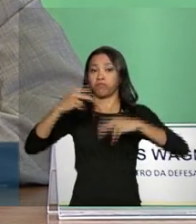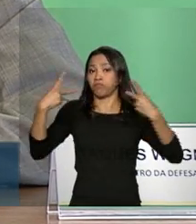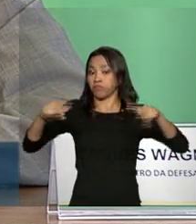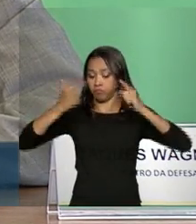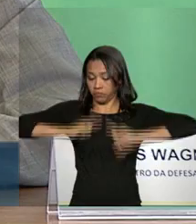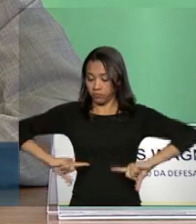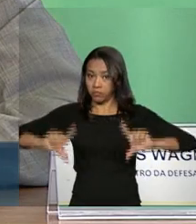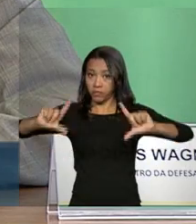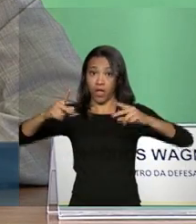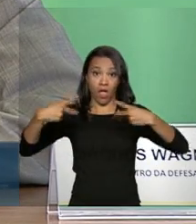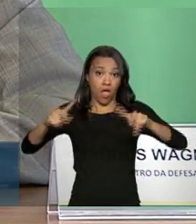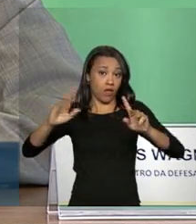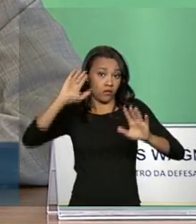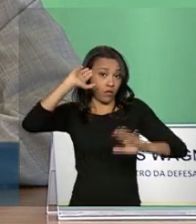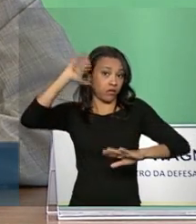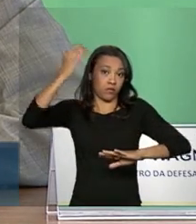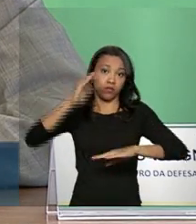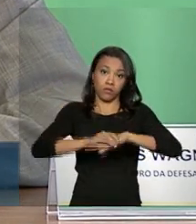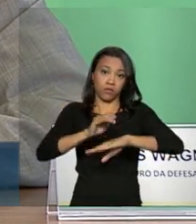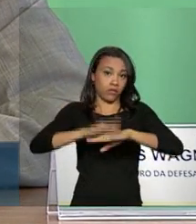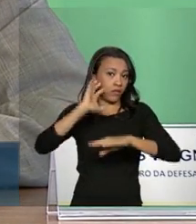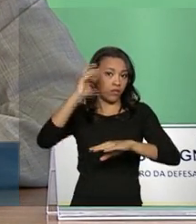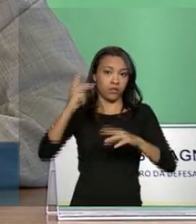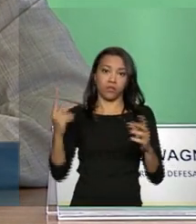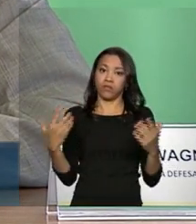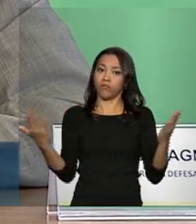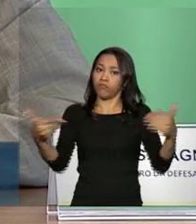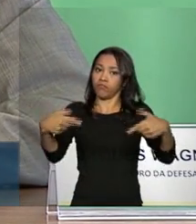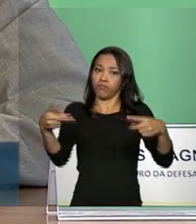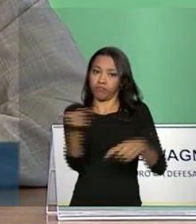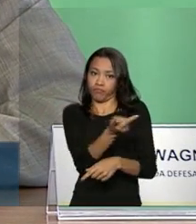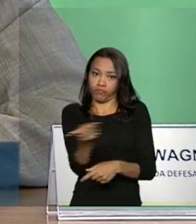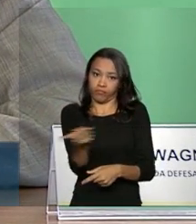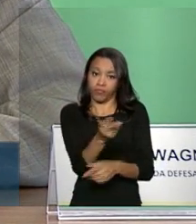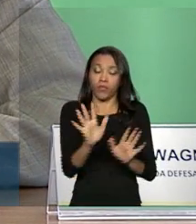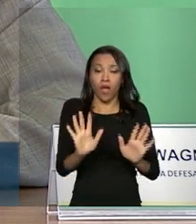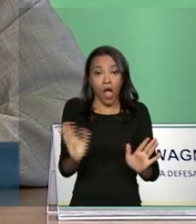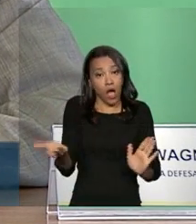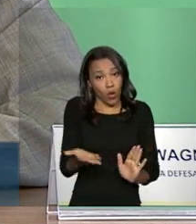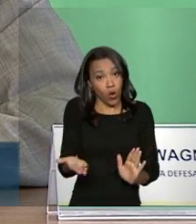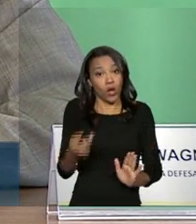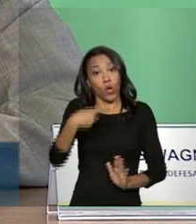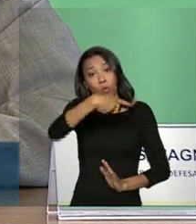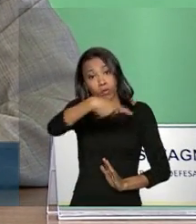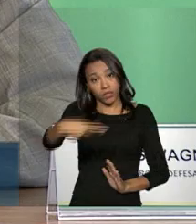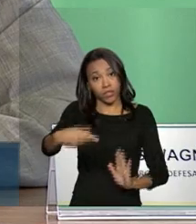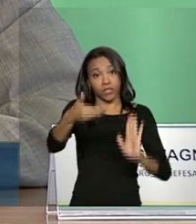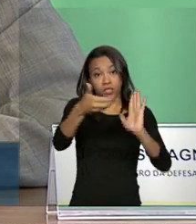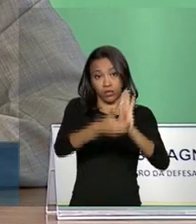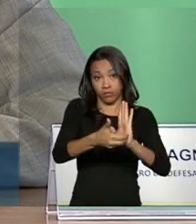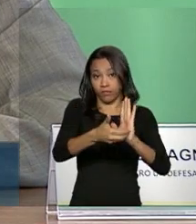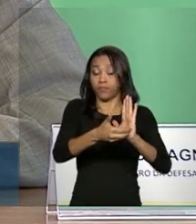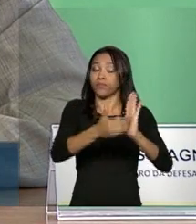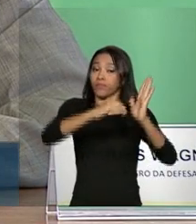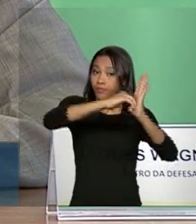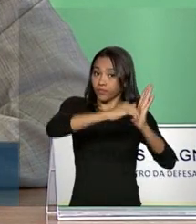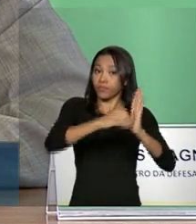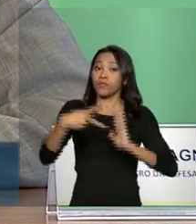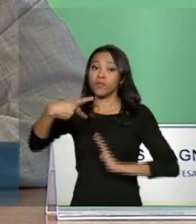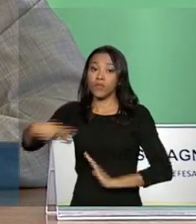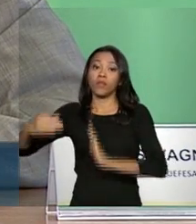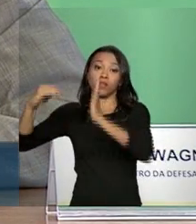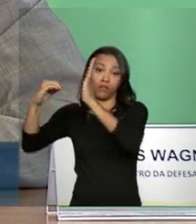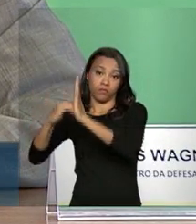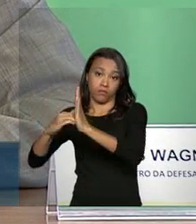dois presidentes sejam mantenedores da institucionalidade. Agora, o presidente Renan, diferentemente do presidente Eduardo Cunha,